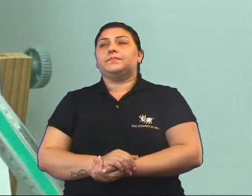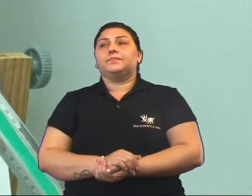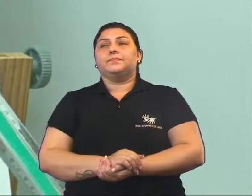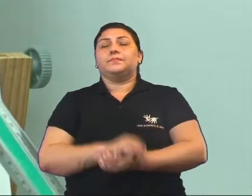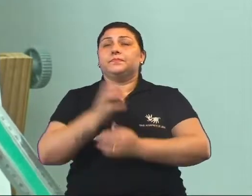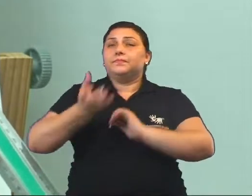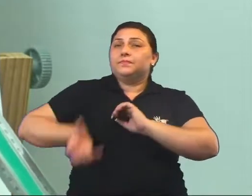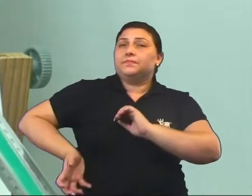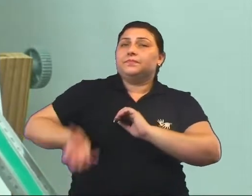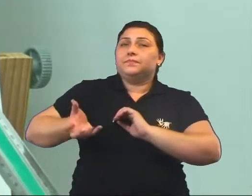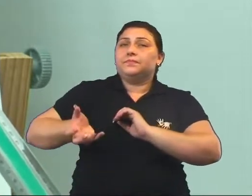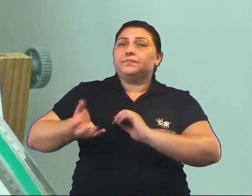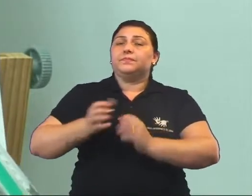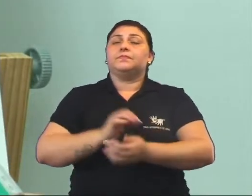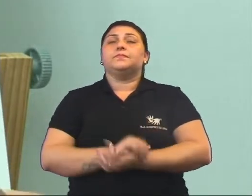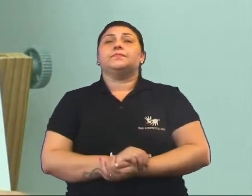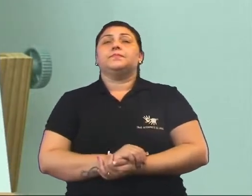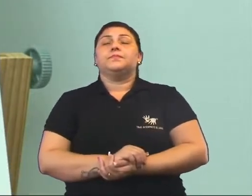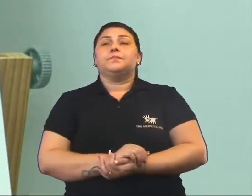Jogo de boliche.